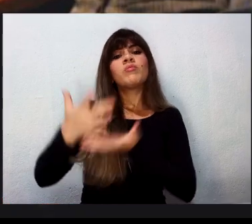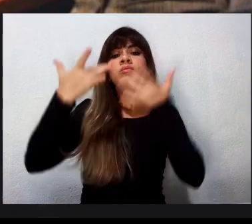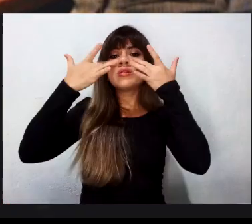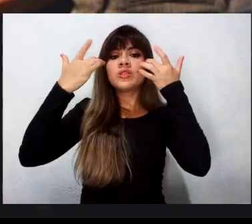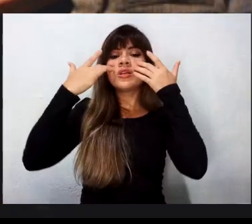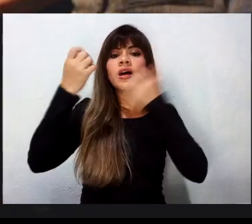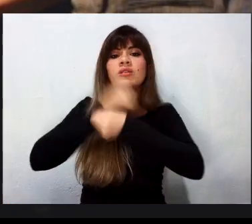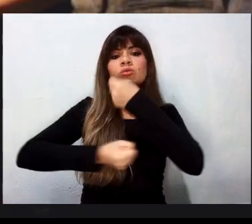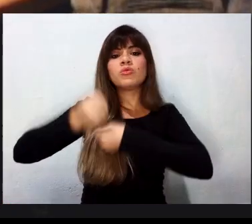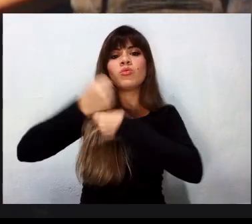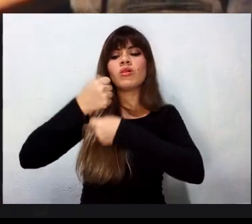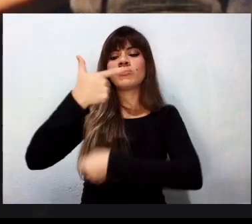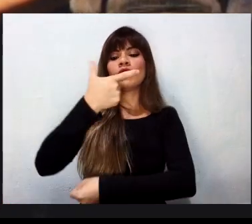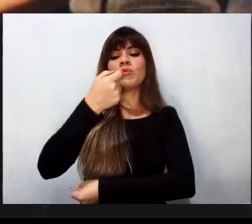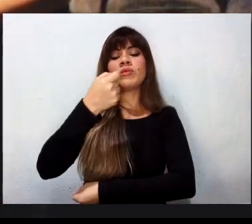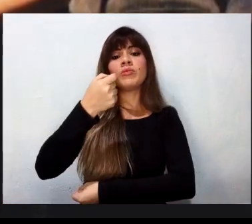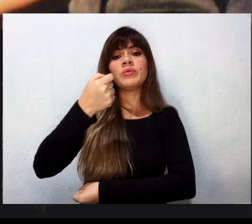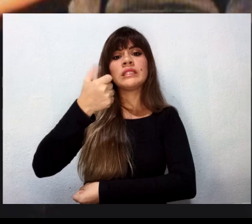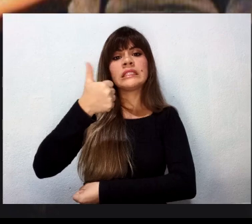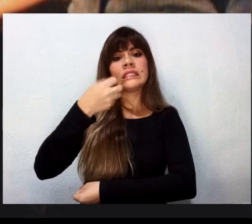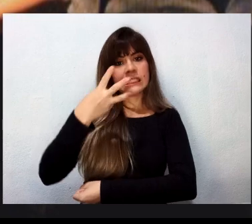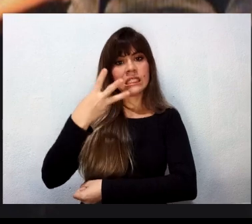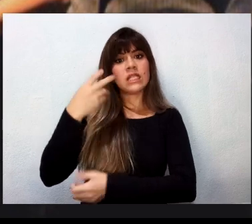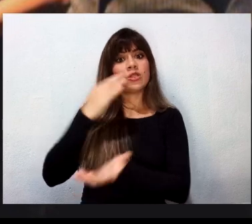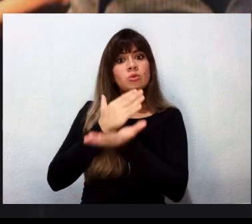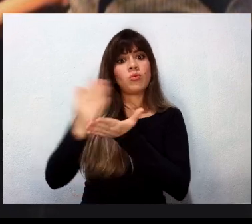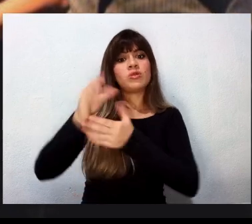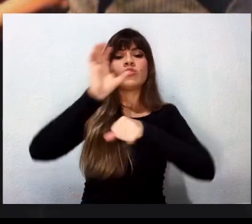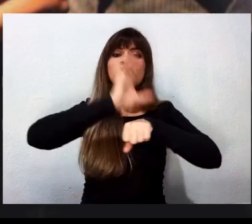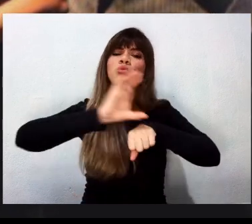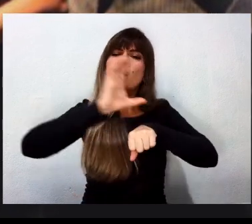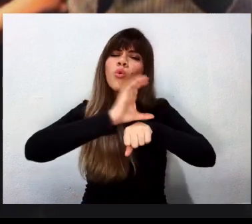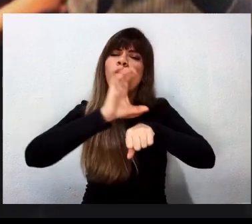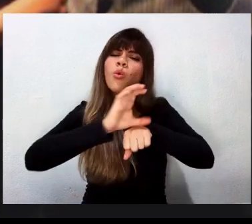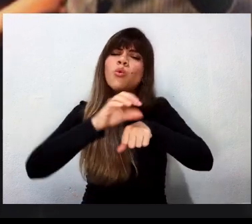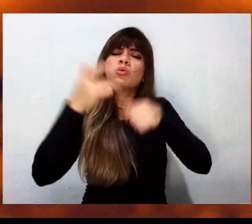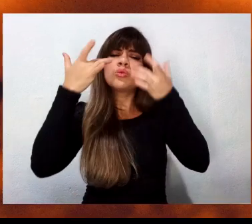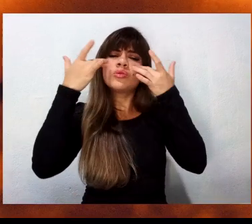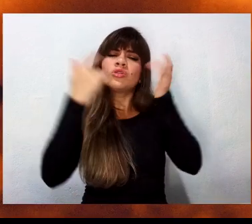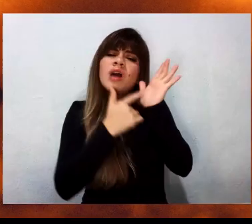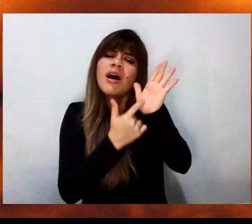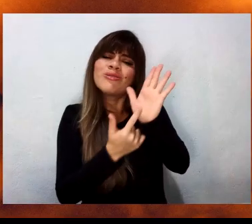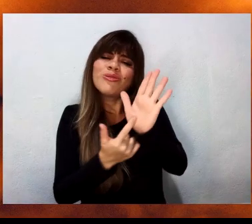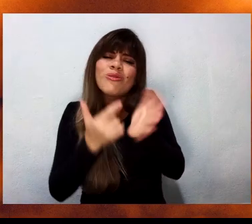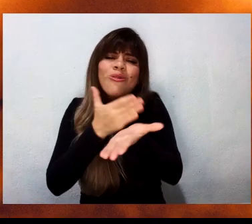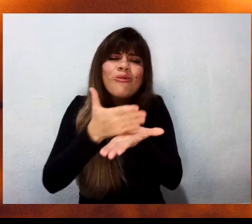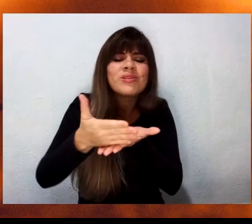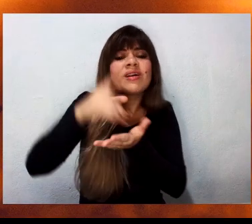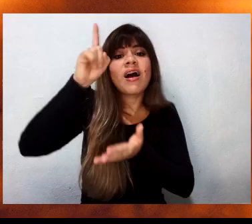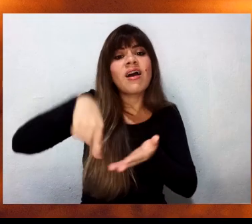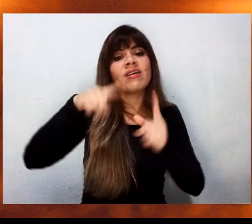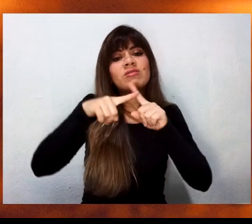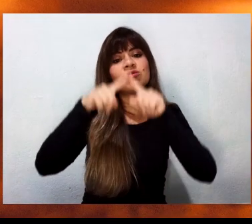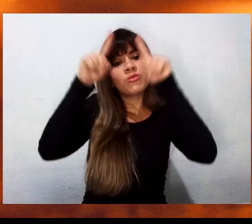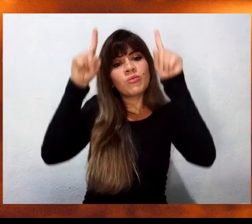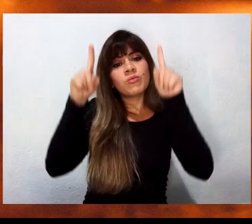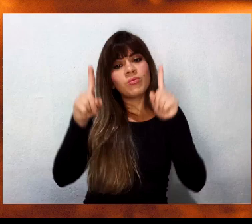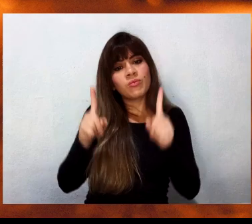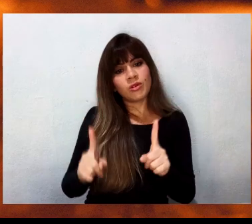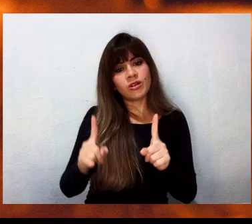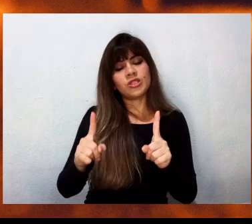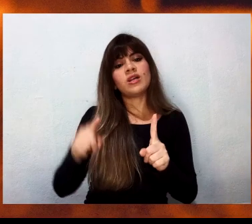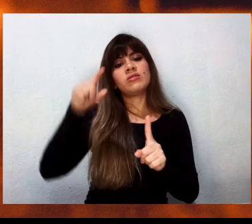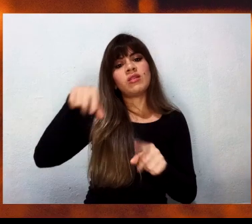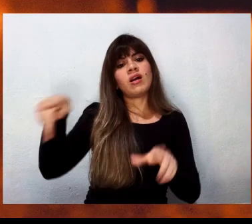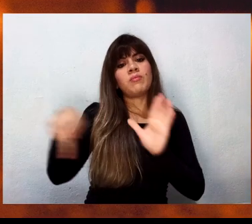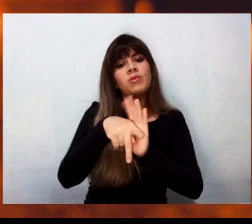comecei a fazer teatro em 2013. Foto de Grandior, número 3, num curso 2009. De iniciação teatral de um projeto